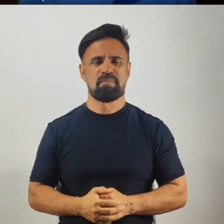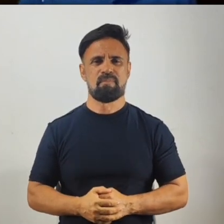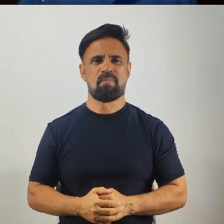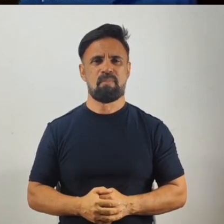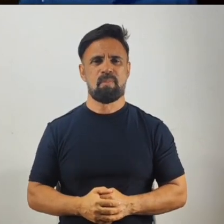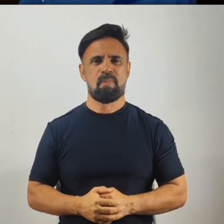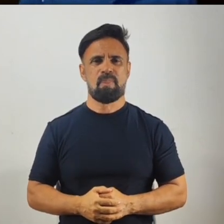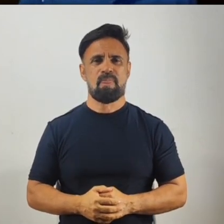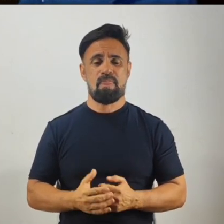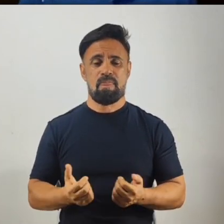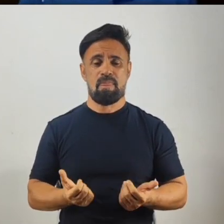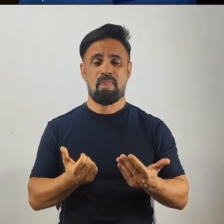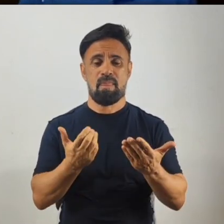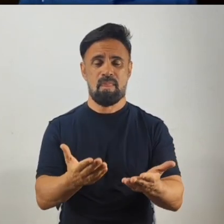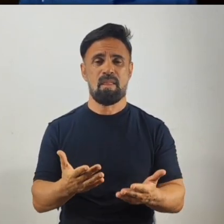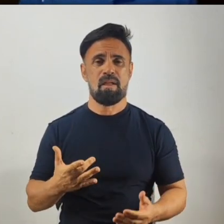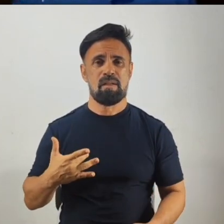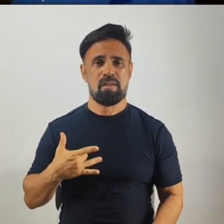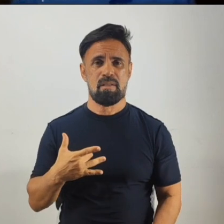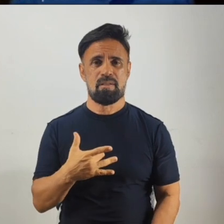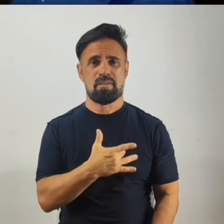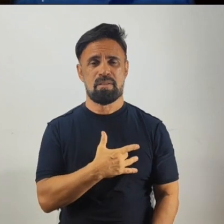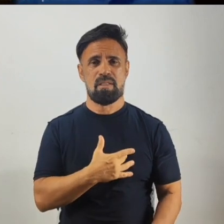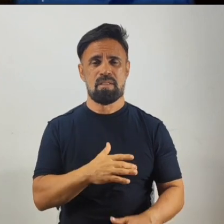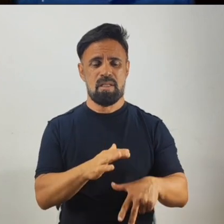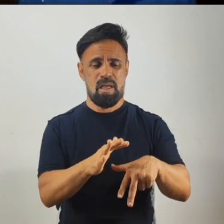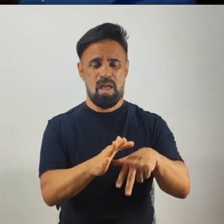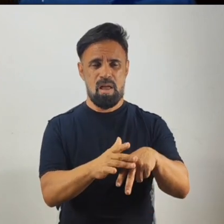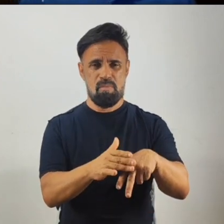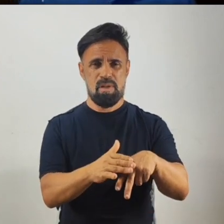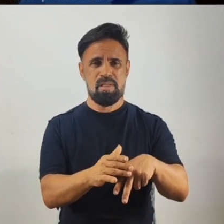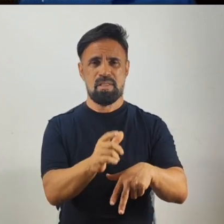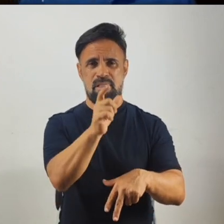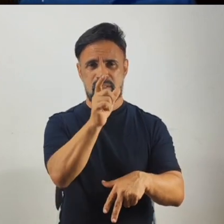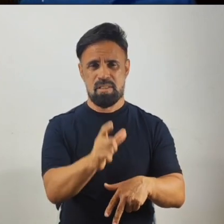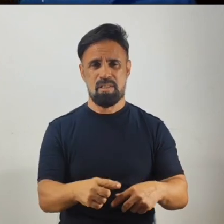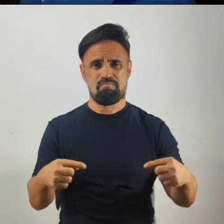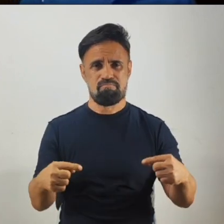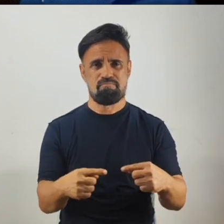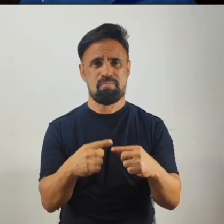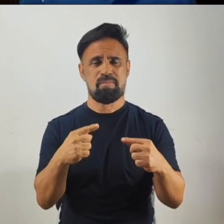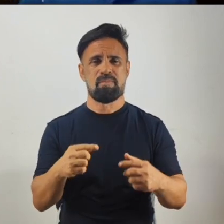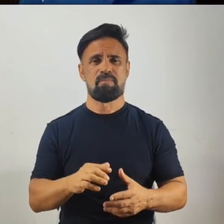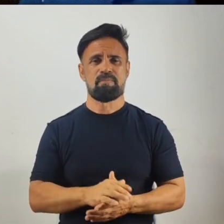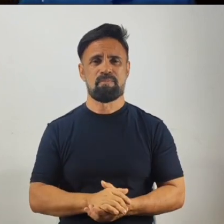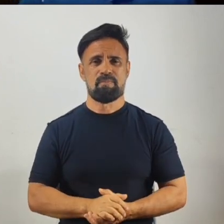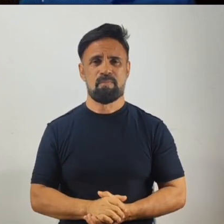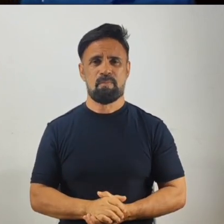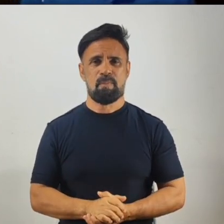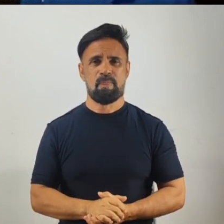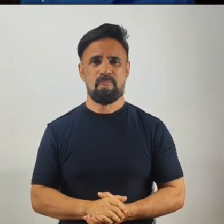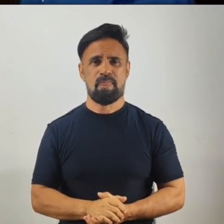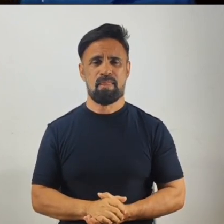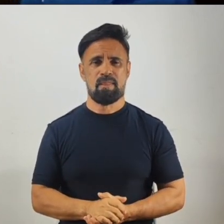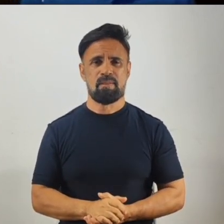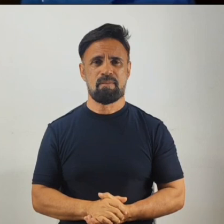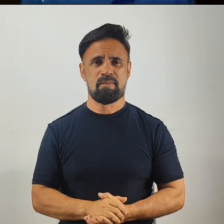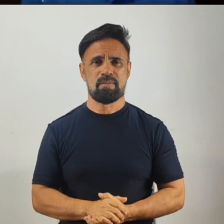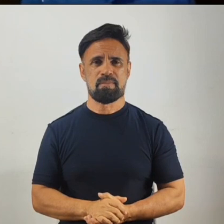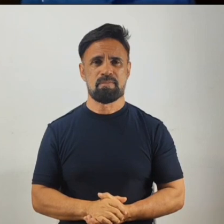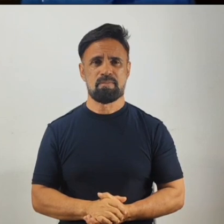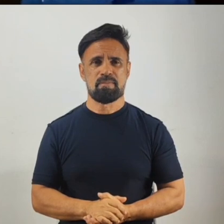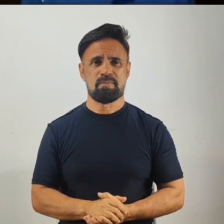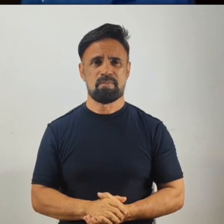satisfação da prestação de assistência ao paciente ela seja adequada.